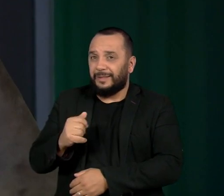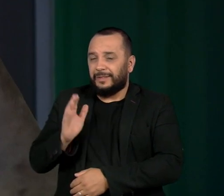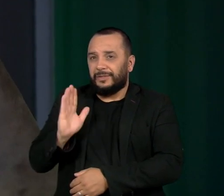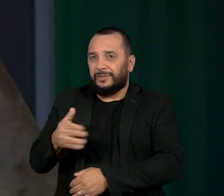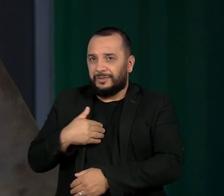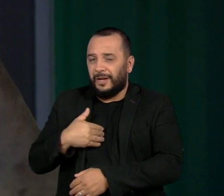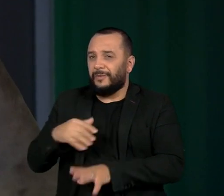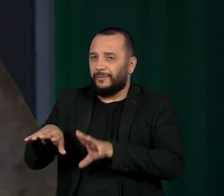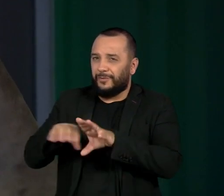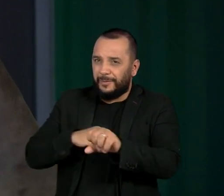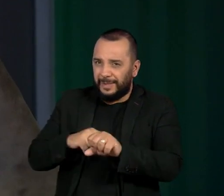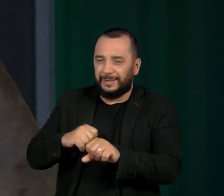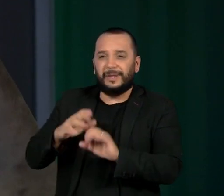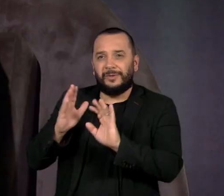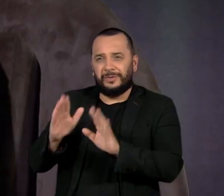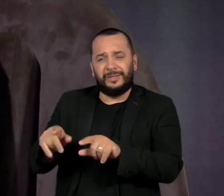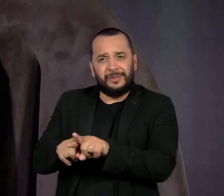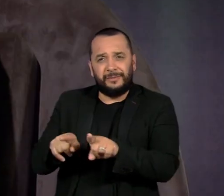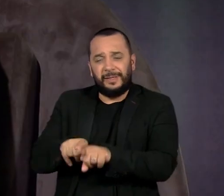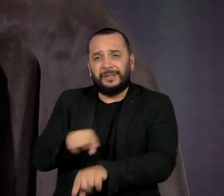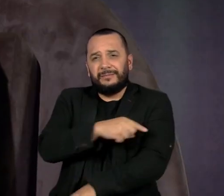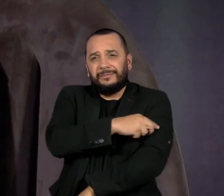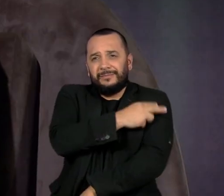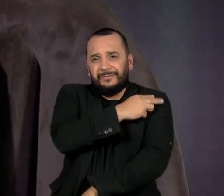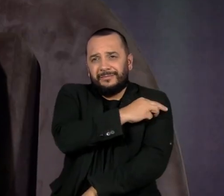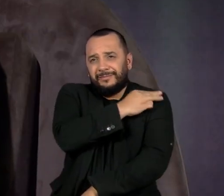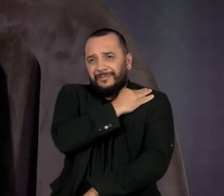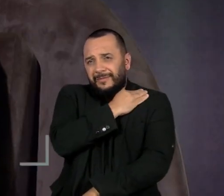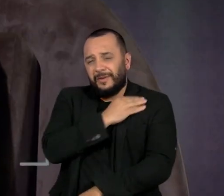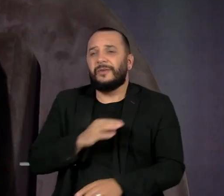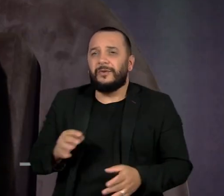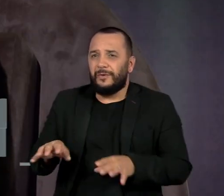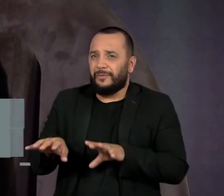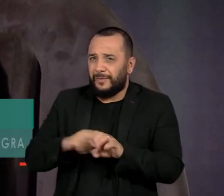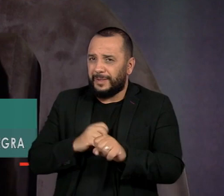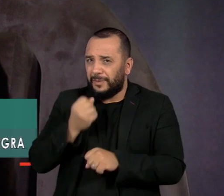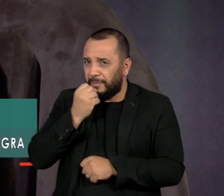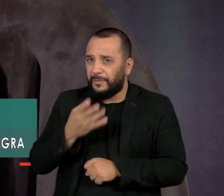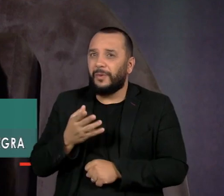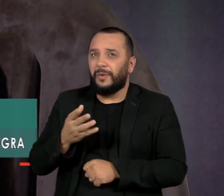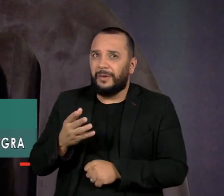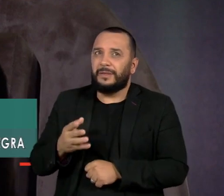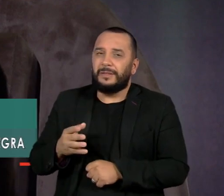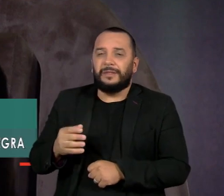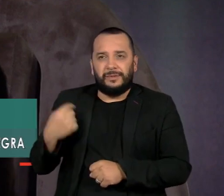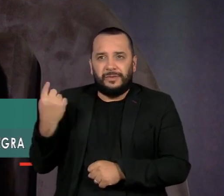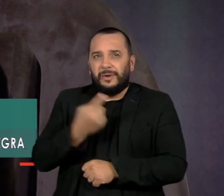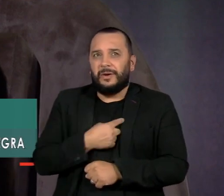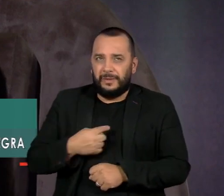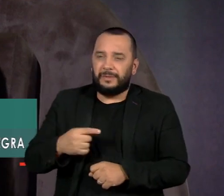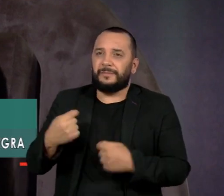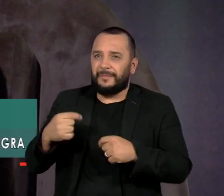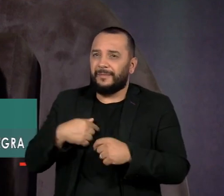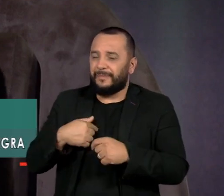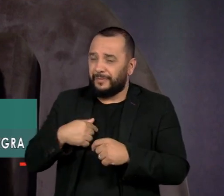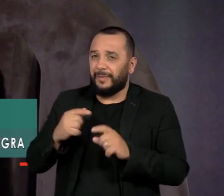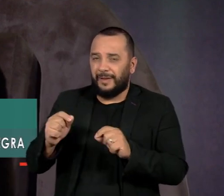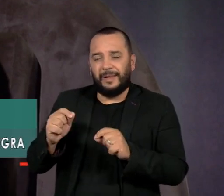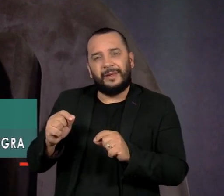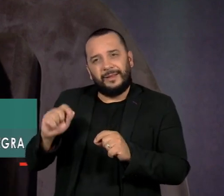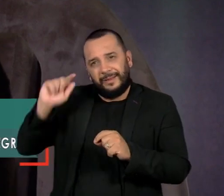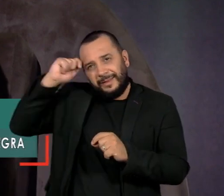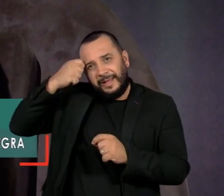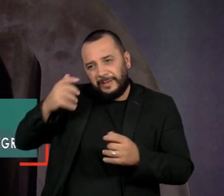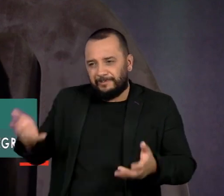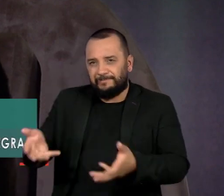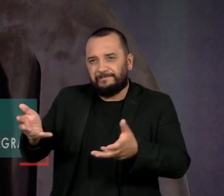formação primária mesmo, a gente tem essa obrigação e dever moral mesmo, né, de fazer essa reparação e levar nossa